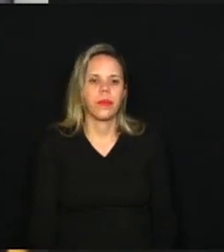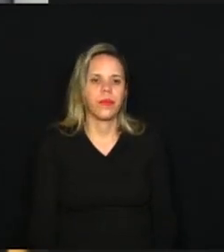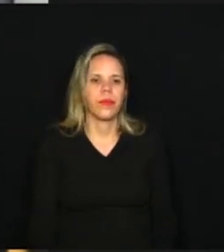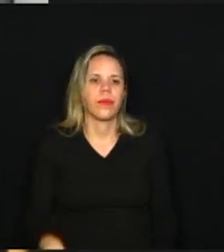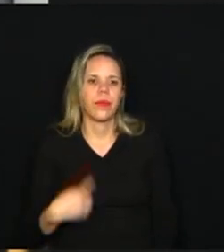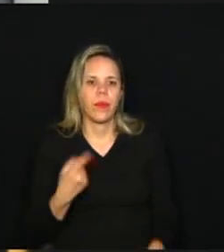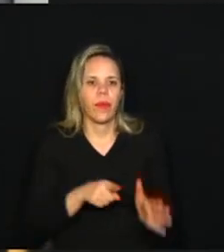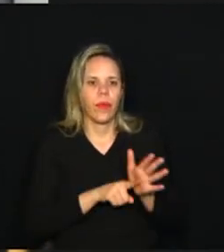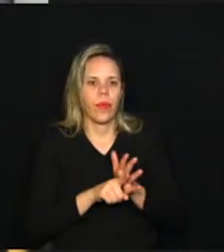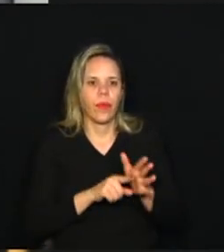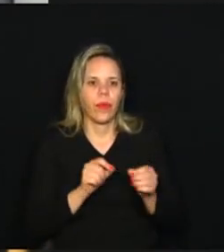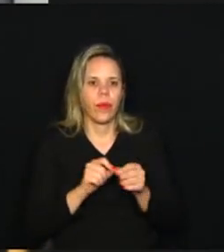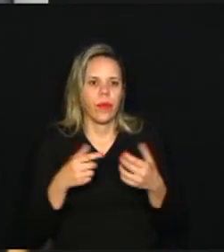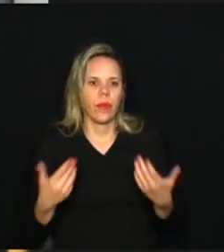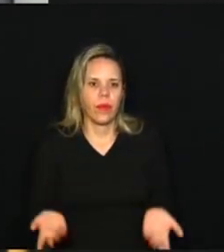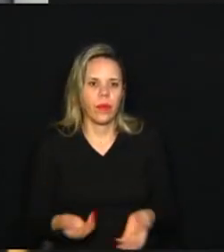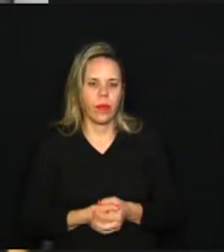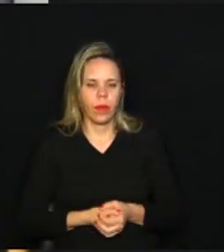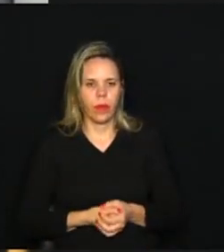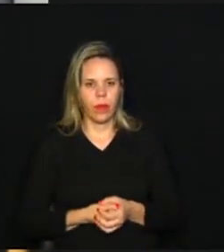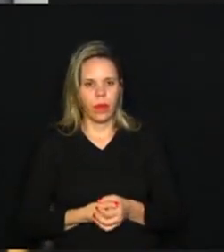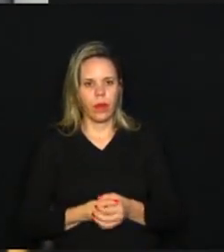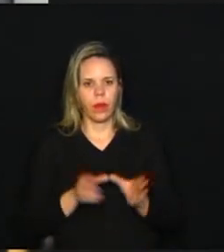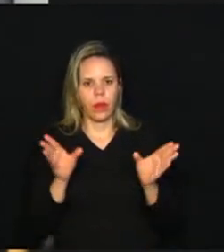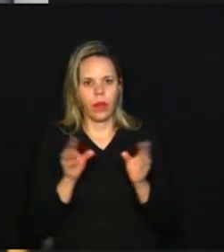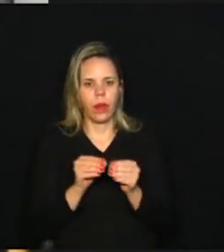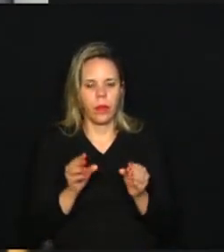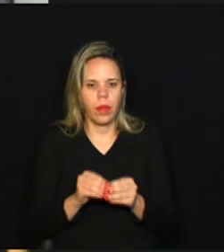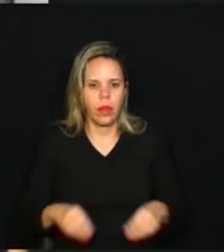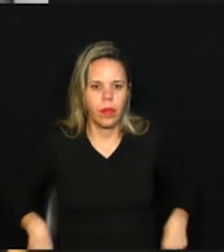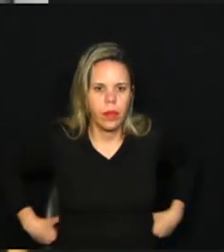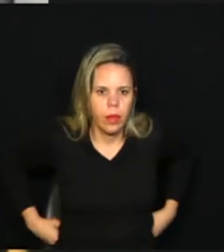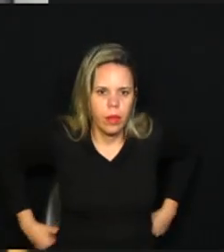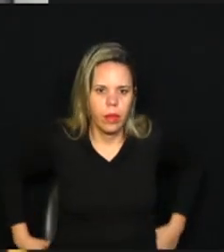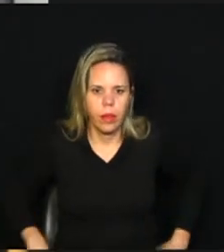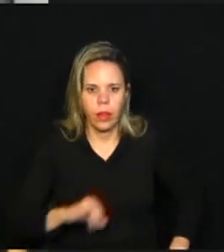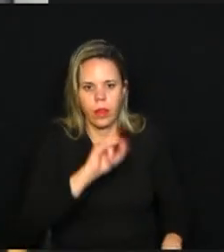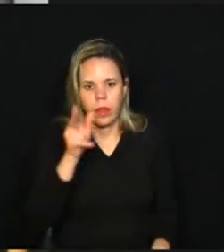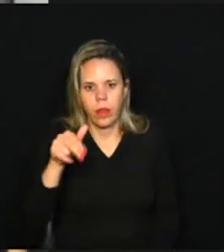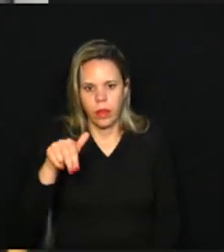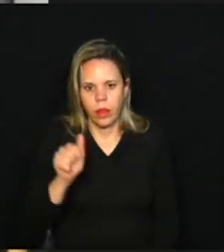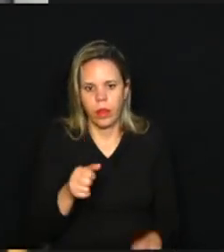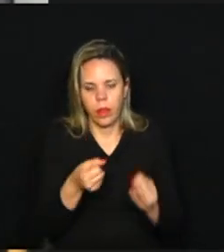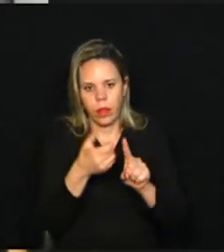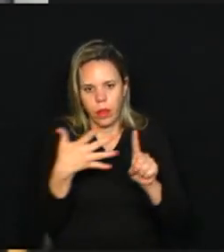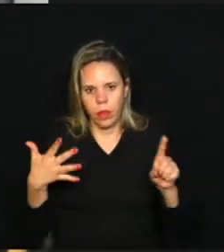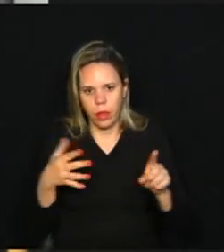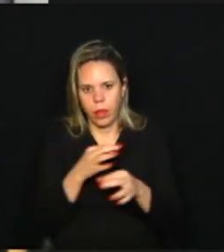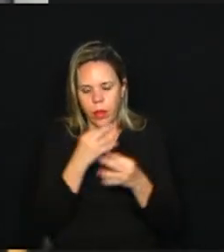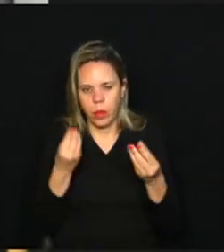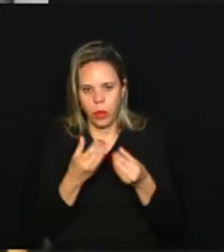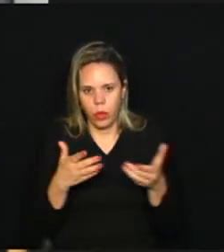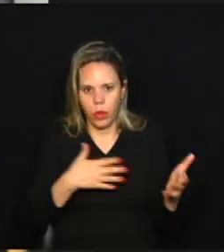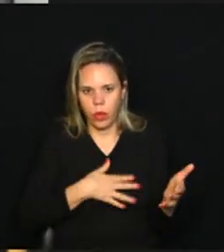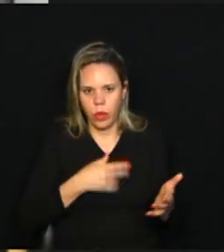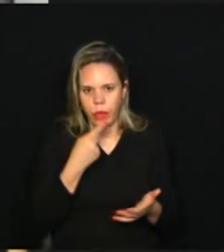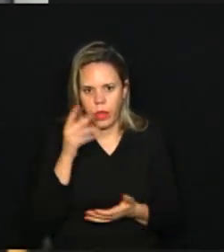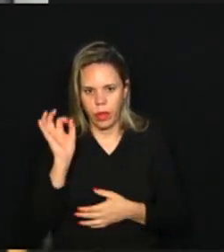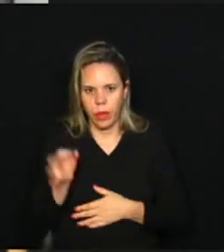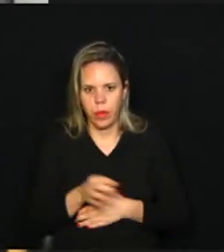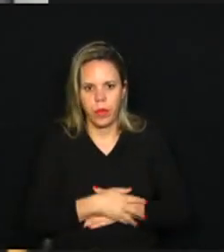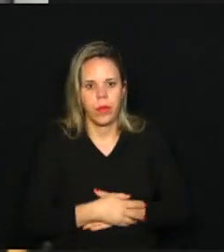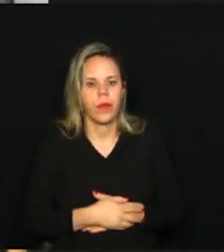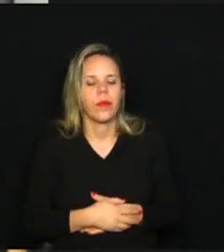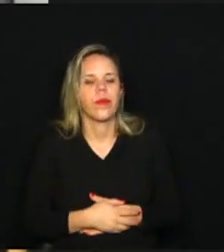fez. E eu vou ser bem breve, porque acho que a Juliana explanou muito do que eu gostaria de falar,